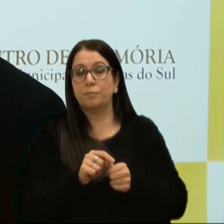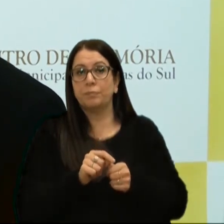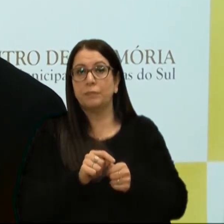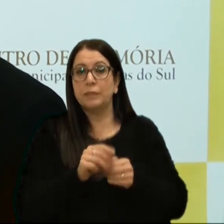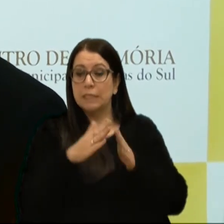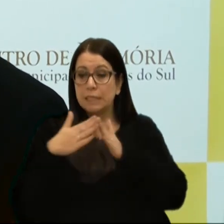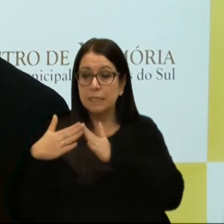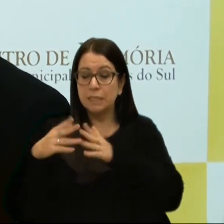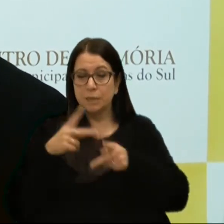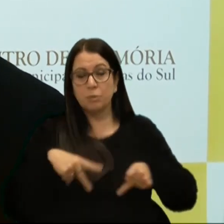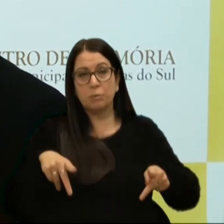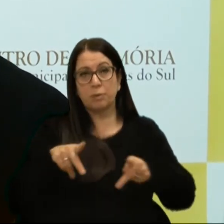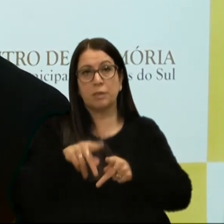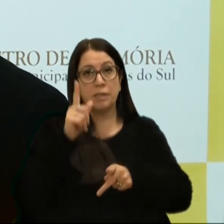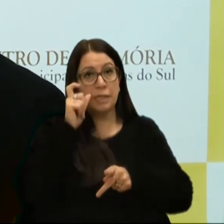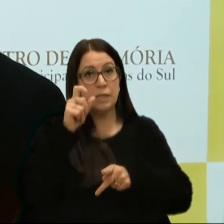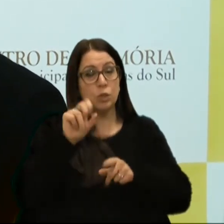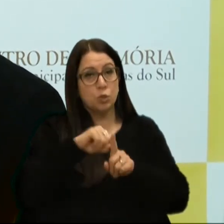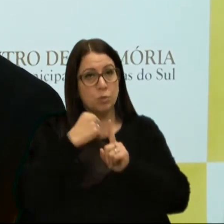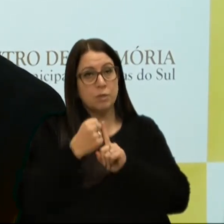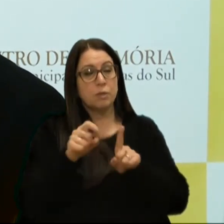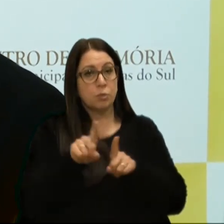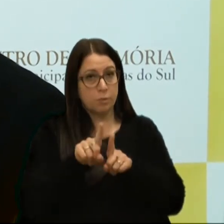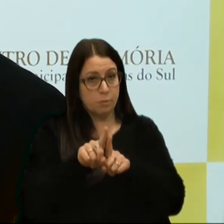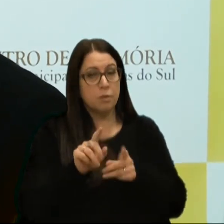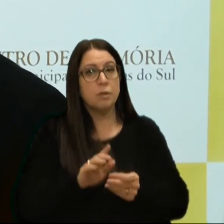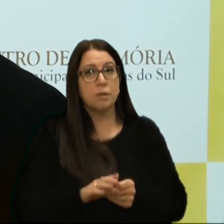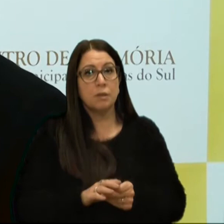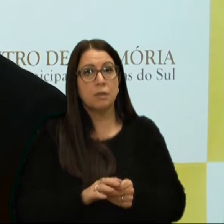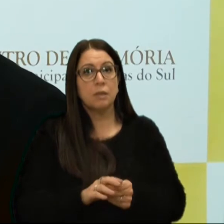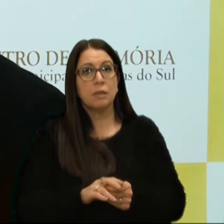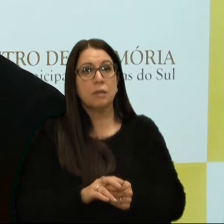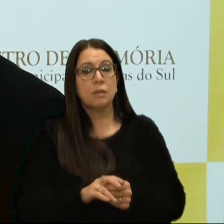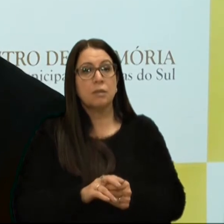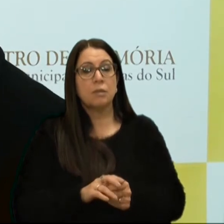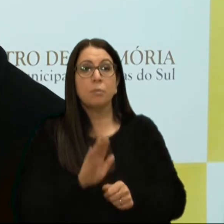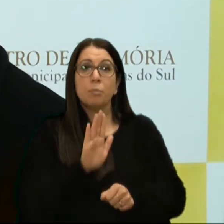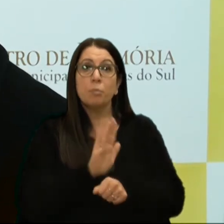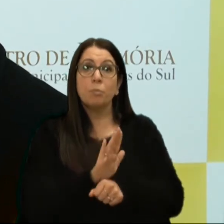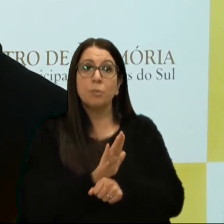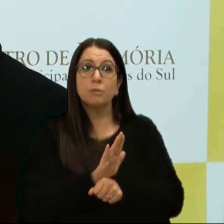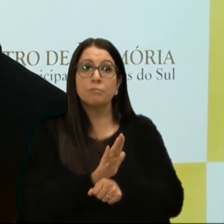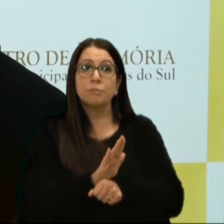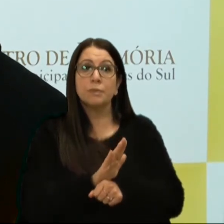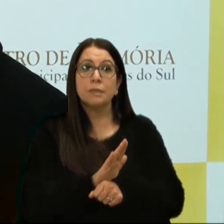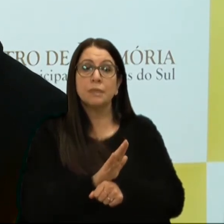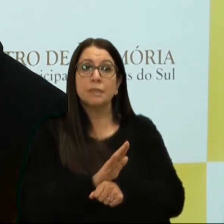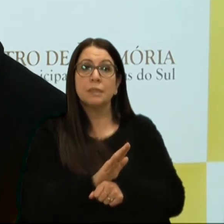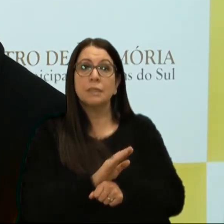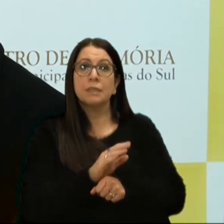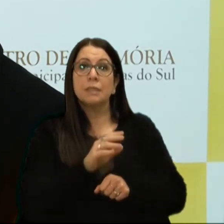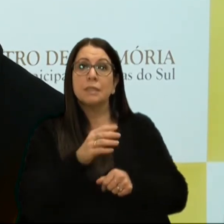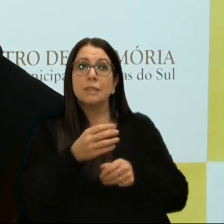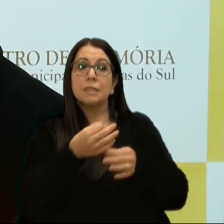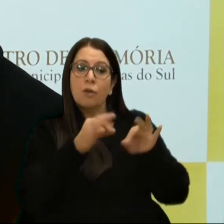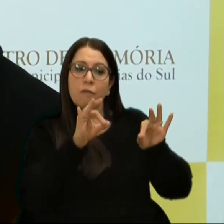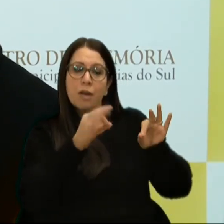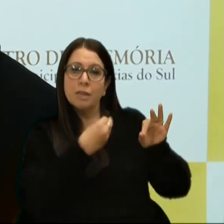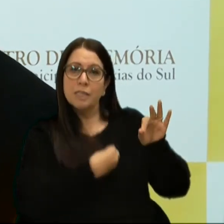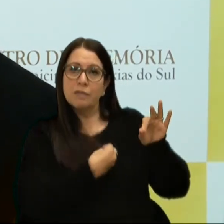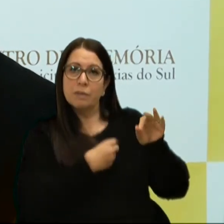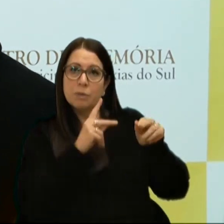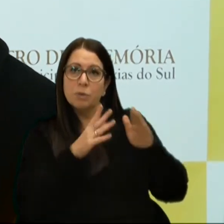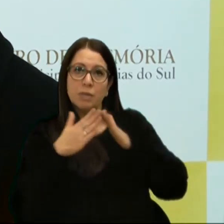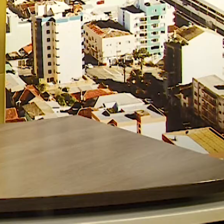moradias populares de interesses sociais, como também de poder ressalvar e guardar as vidas de pessoas que moram